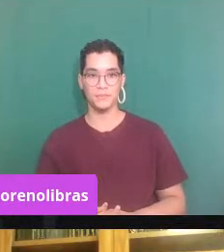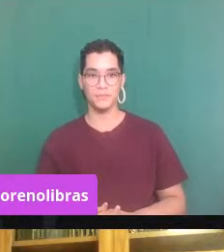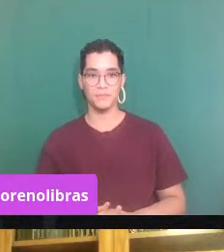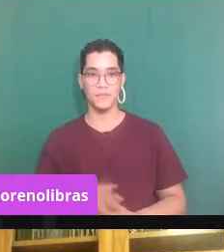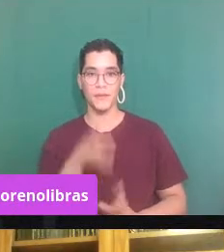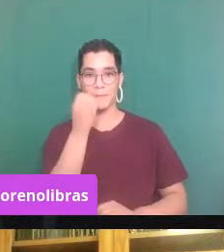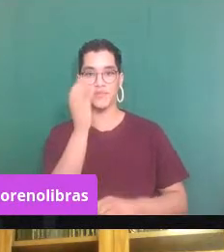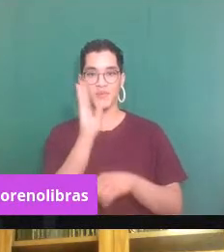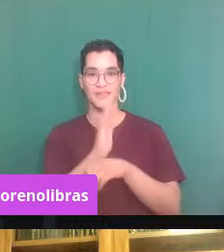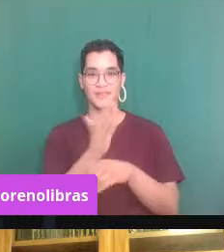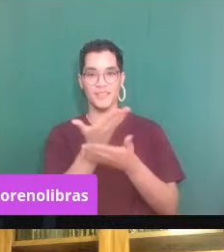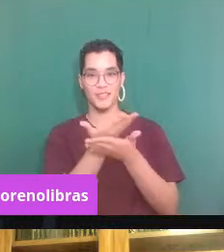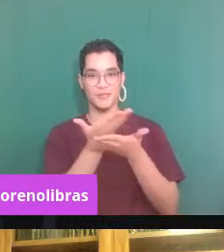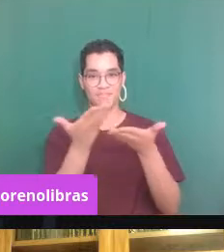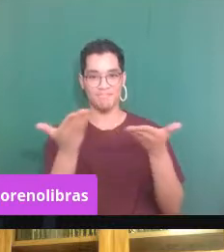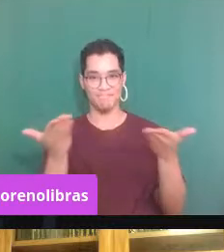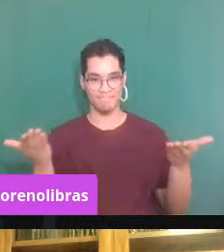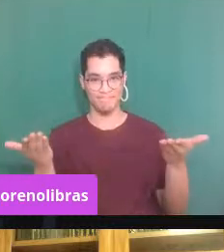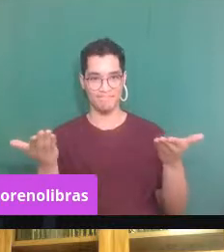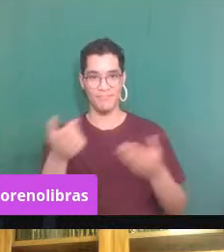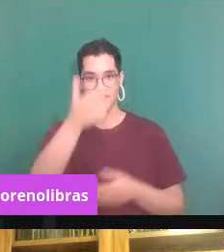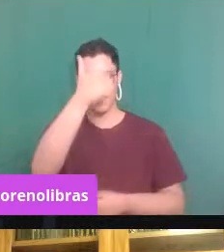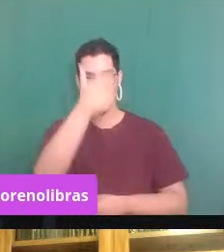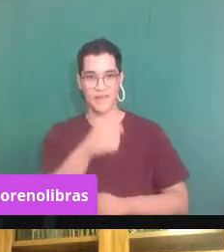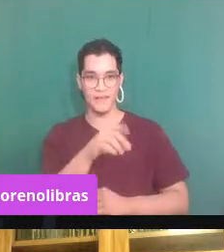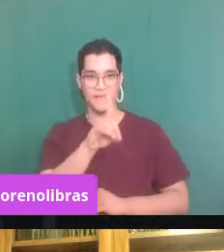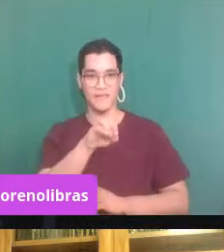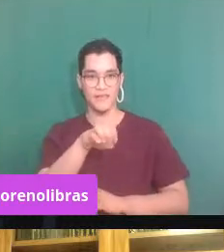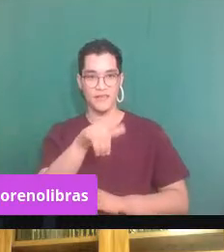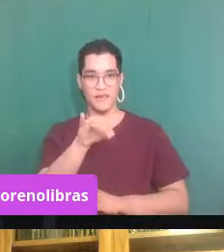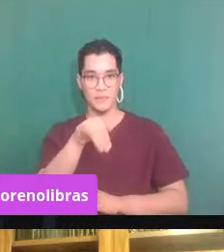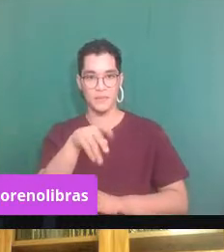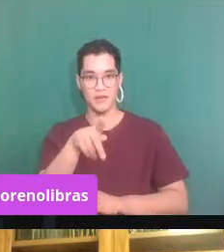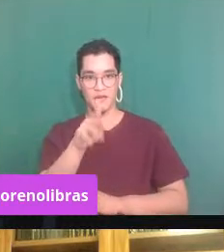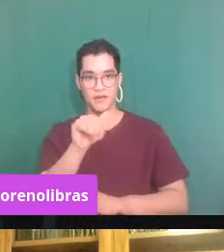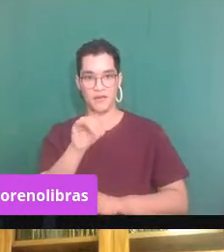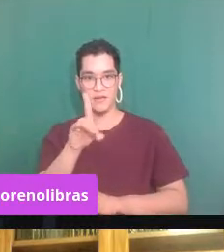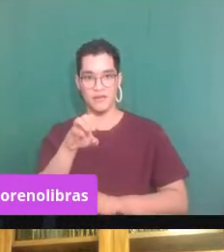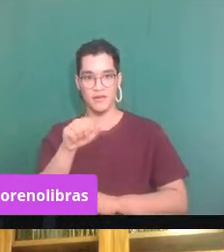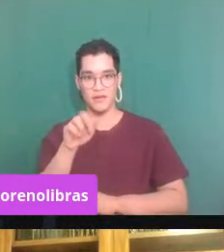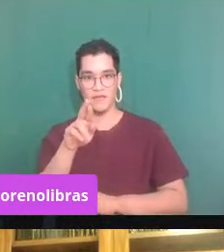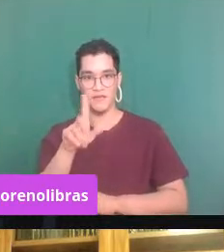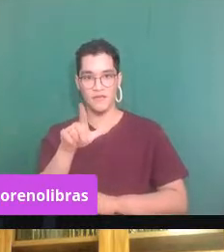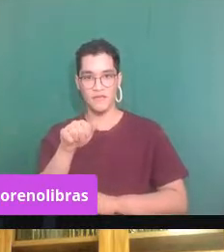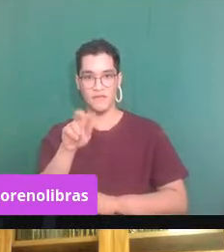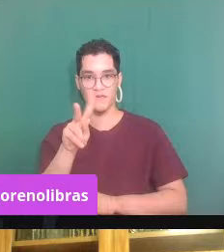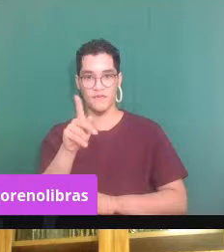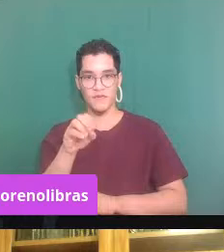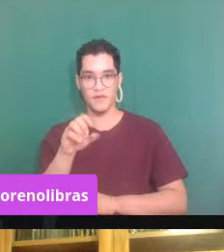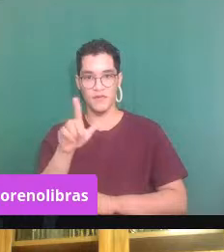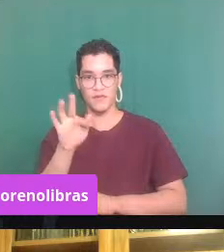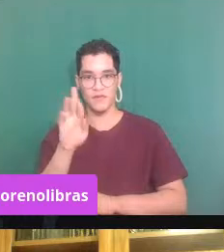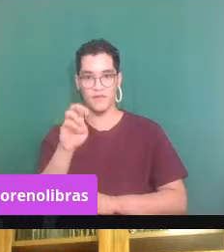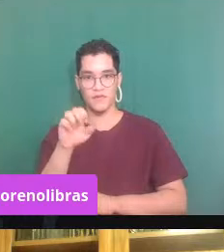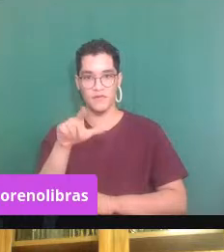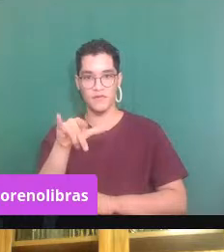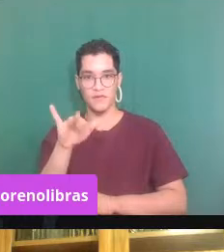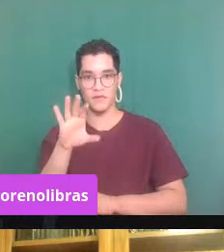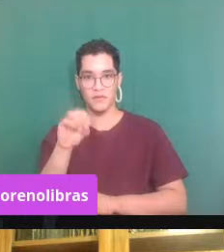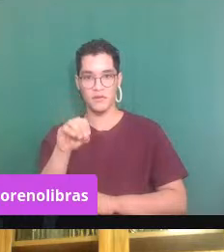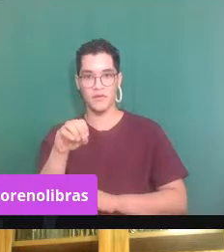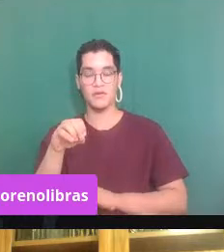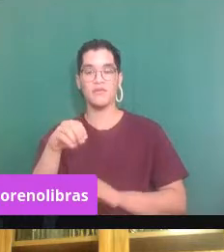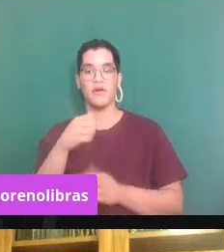Boa tarde a todos. Eu sou Dênica de Carvalho Florencio, aluna do programa de pós-graduação em